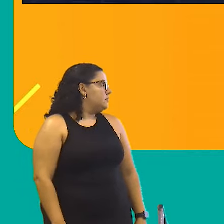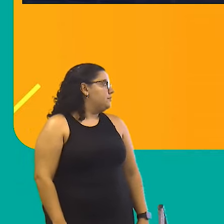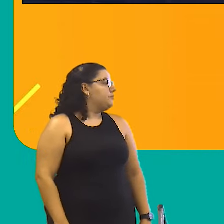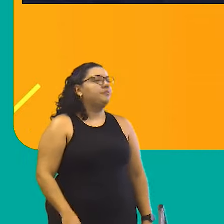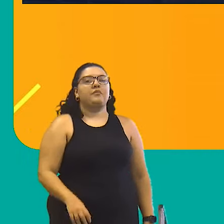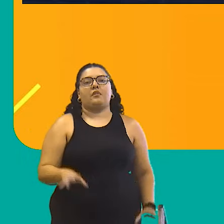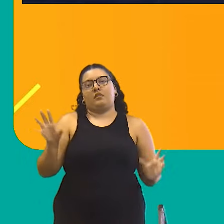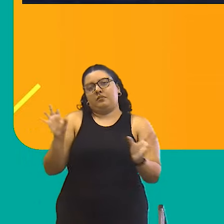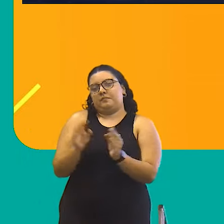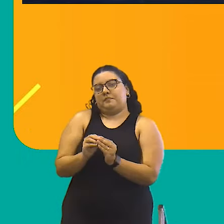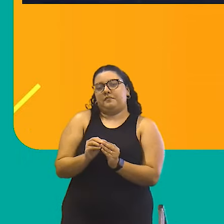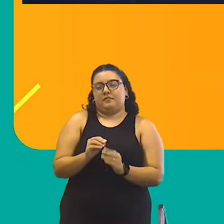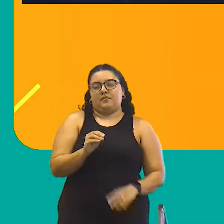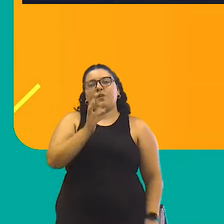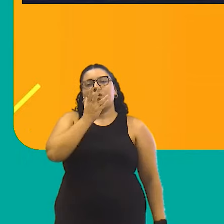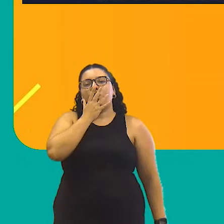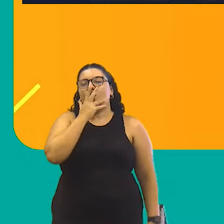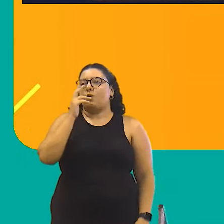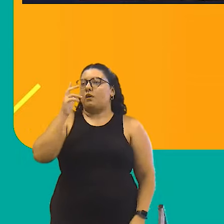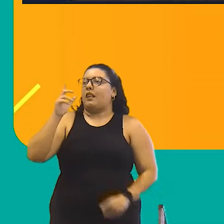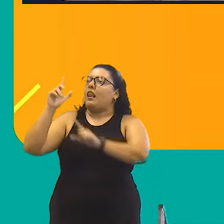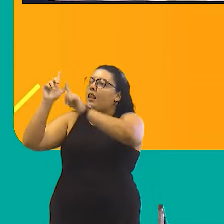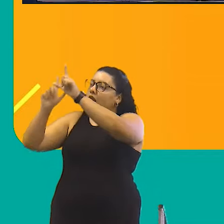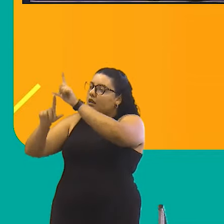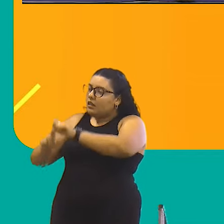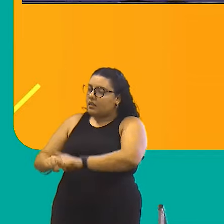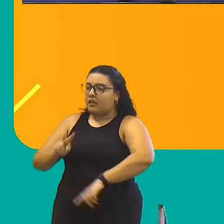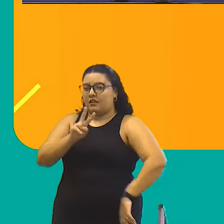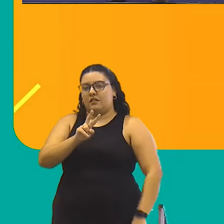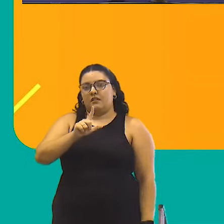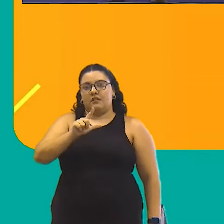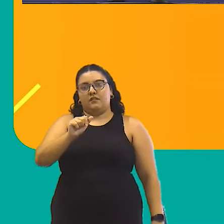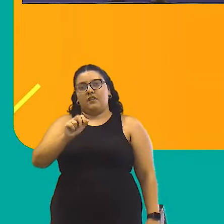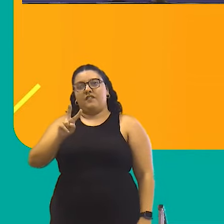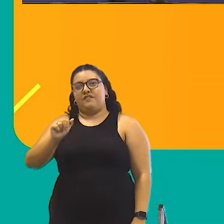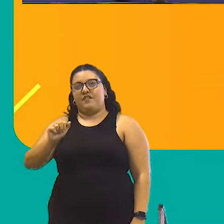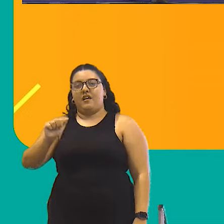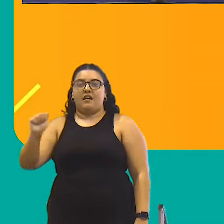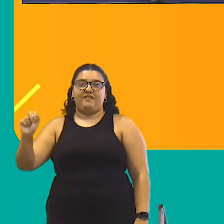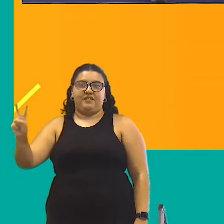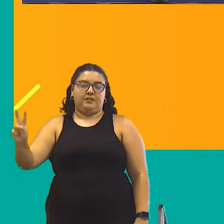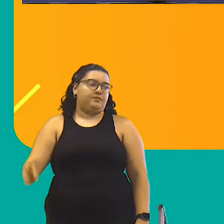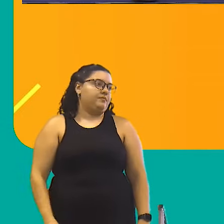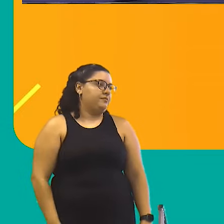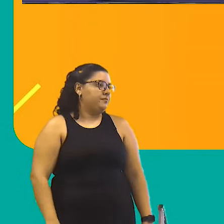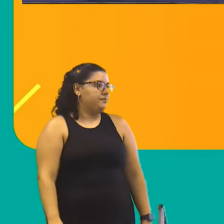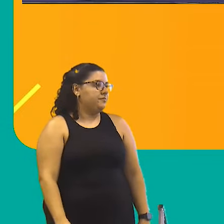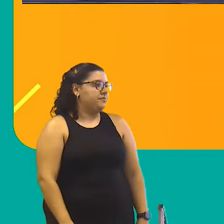Vlava-ave. Ô professor, não sei como eu vou decorar isso. Vlava-ave.